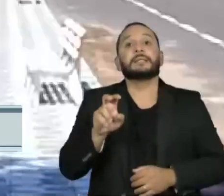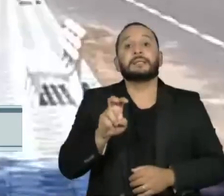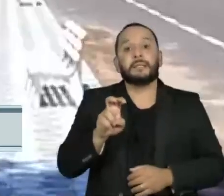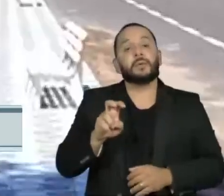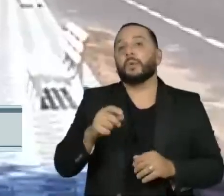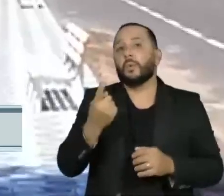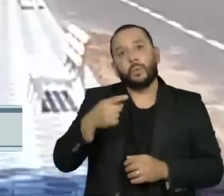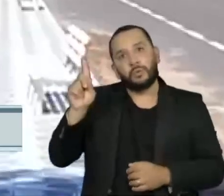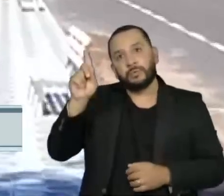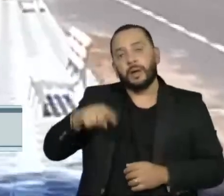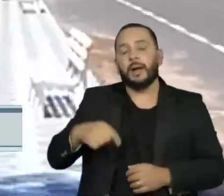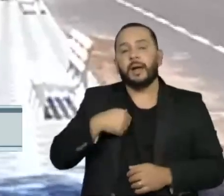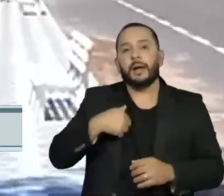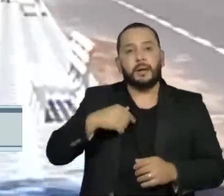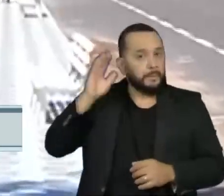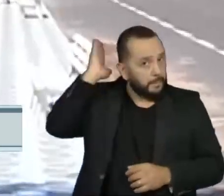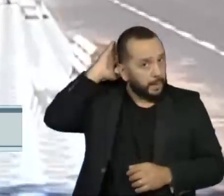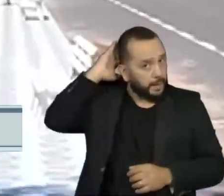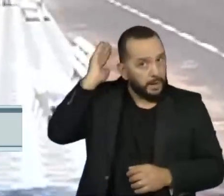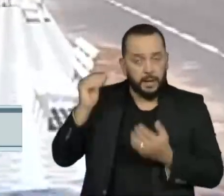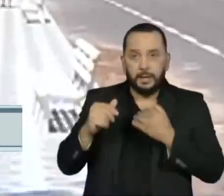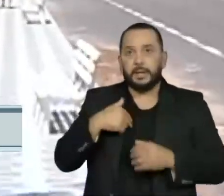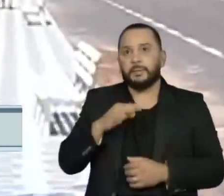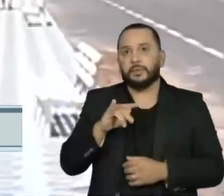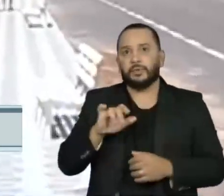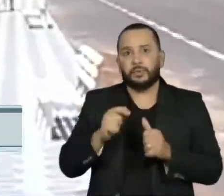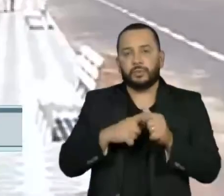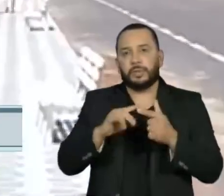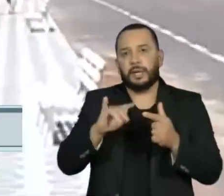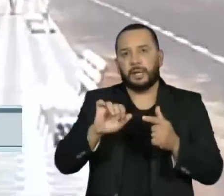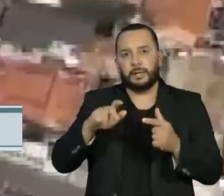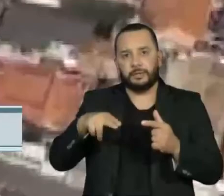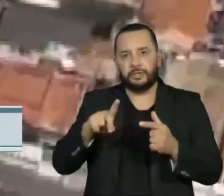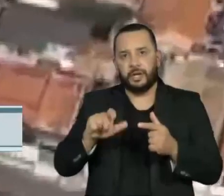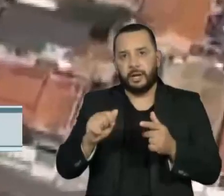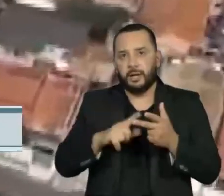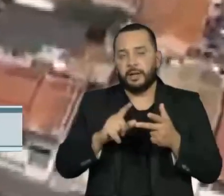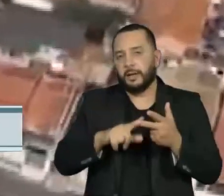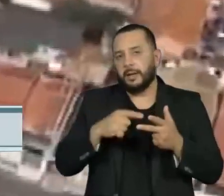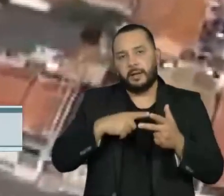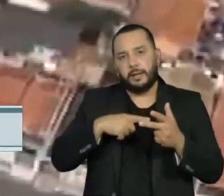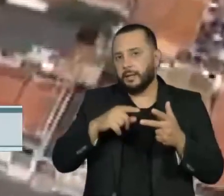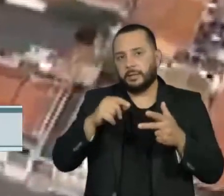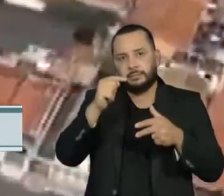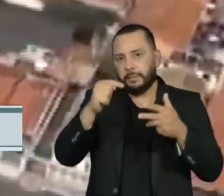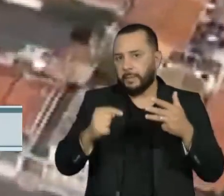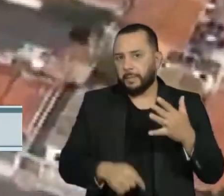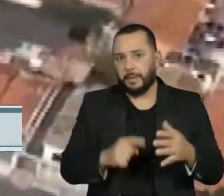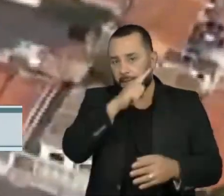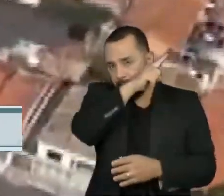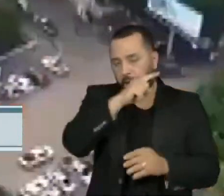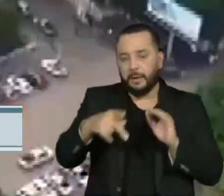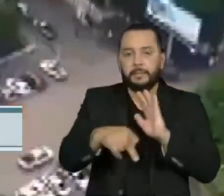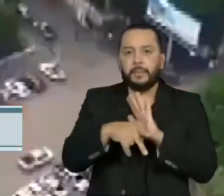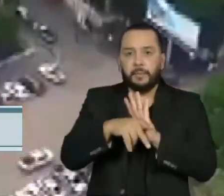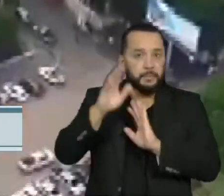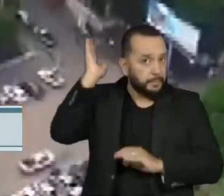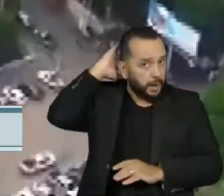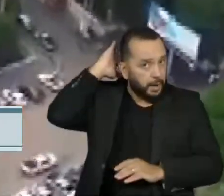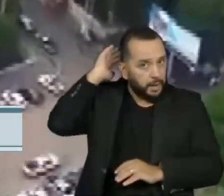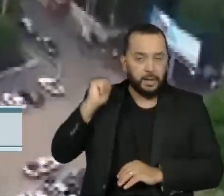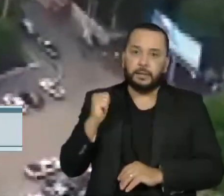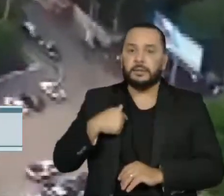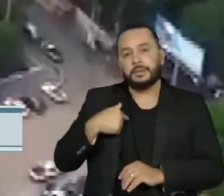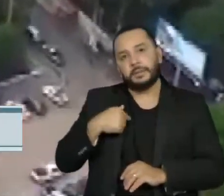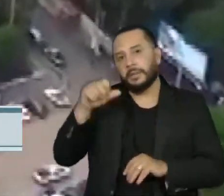Pará: Moju, Tailândia, Abaetetuba, Tucuruí e Marituba. Como esta é a primeira edição do ranking, ainda não é possível